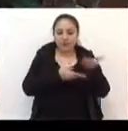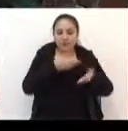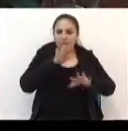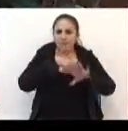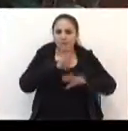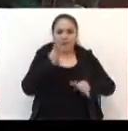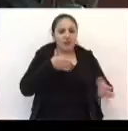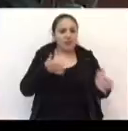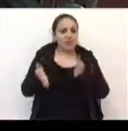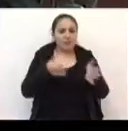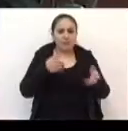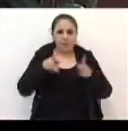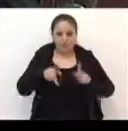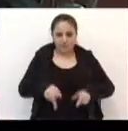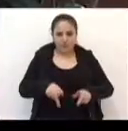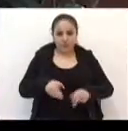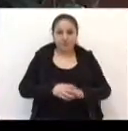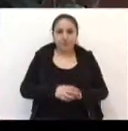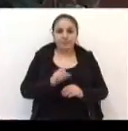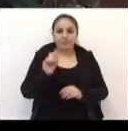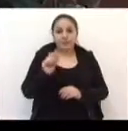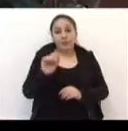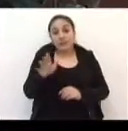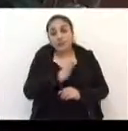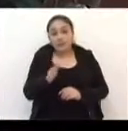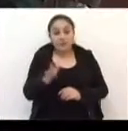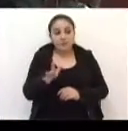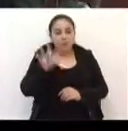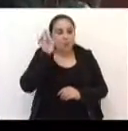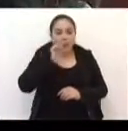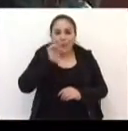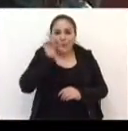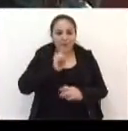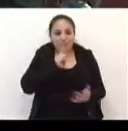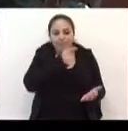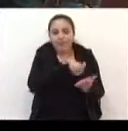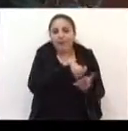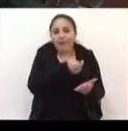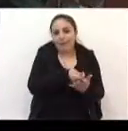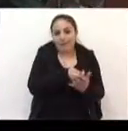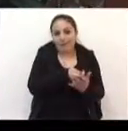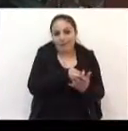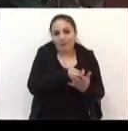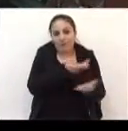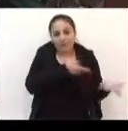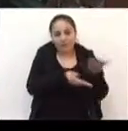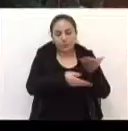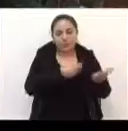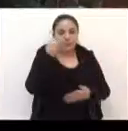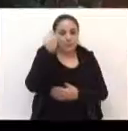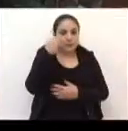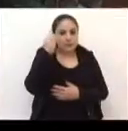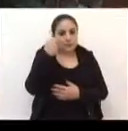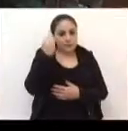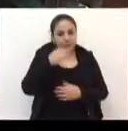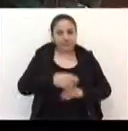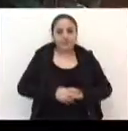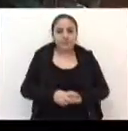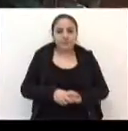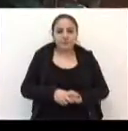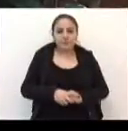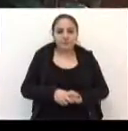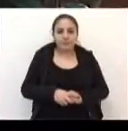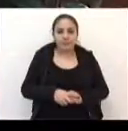atendimento mais acessível às pessoas que, porventura, não tenham condições financeiras de buscar um atendimento psicológico